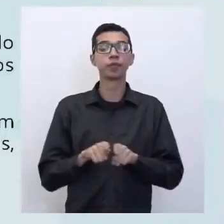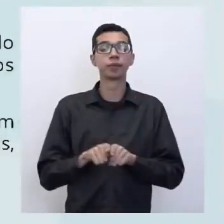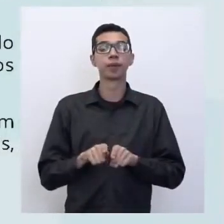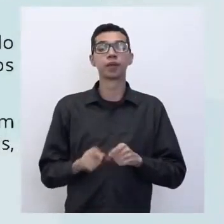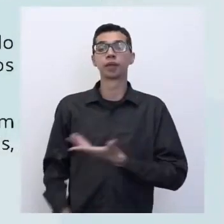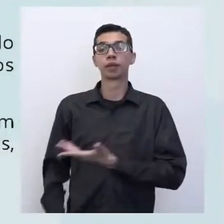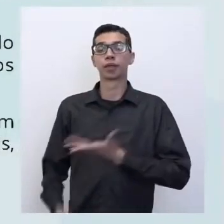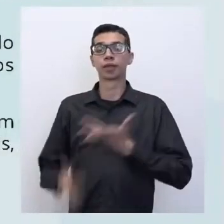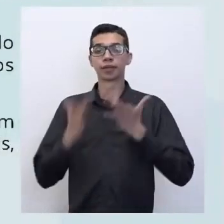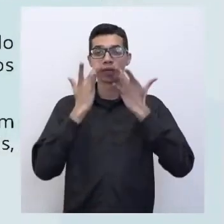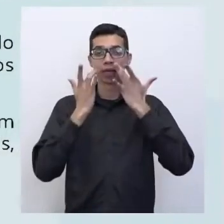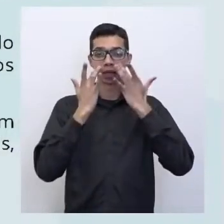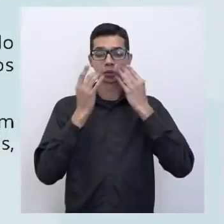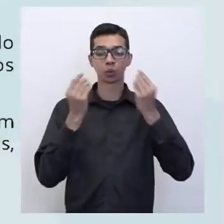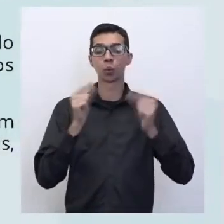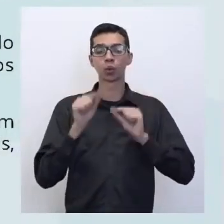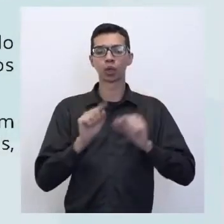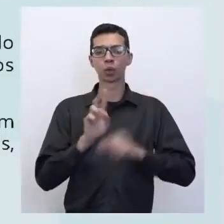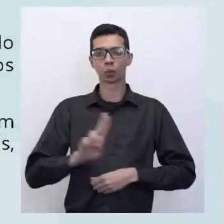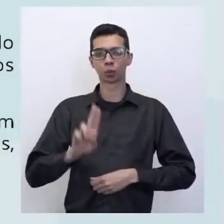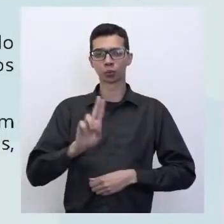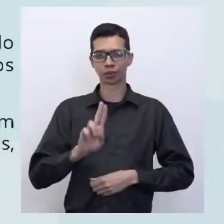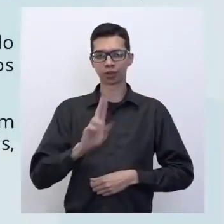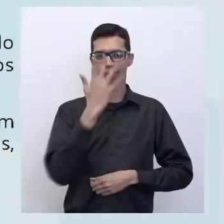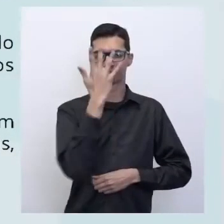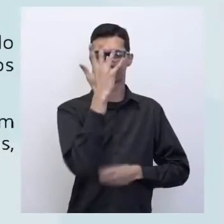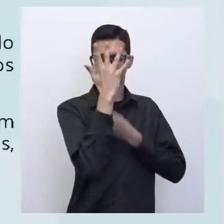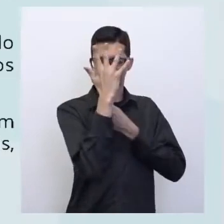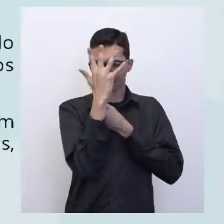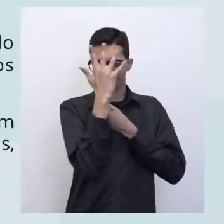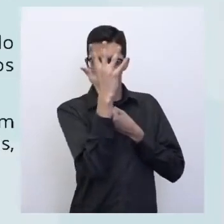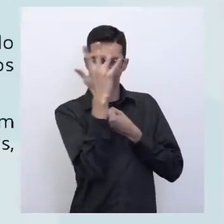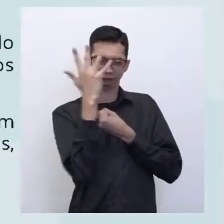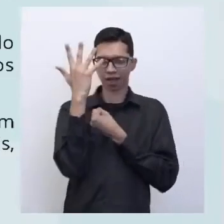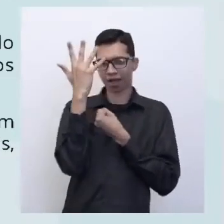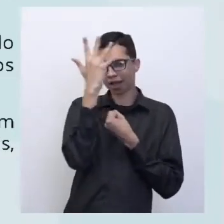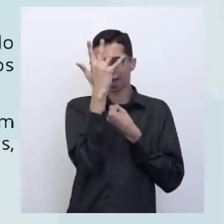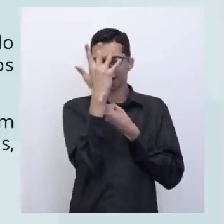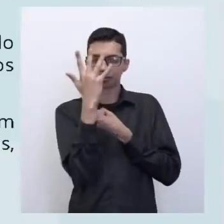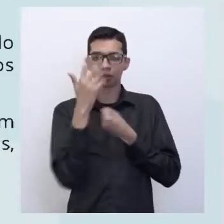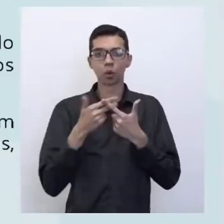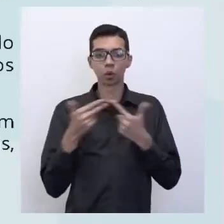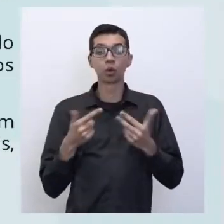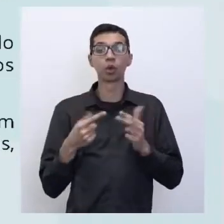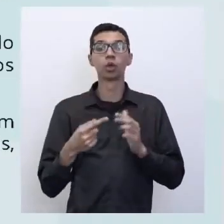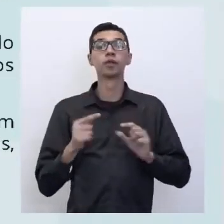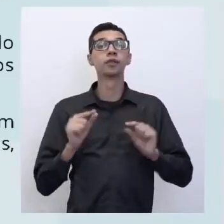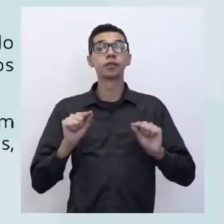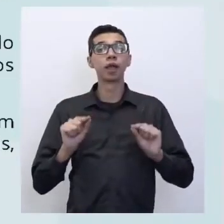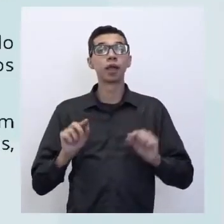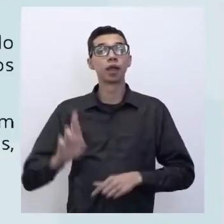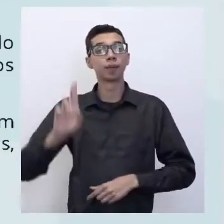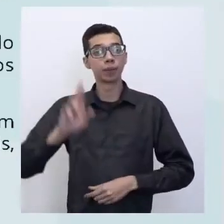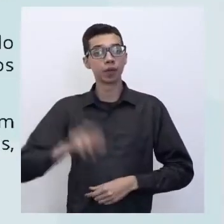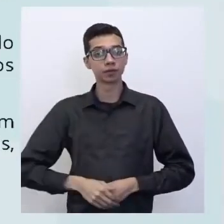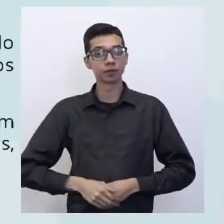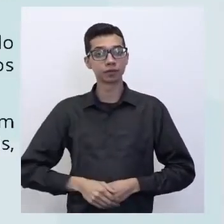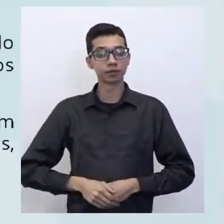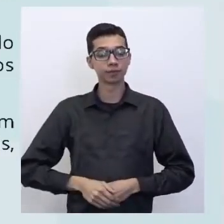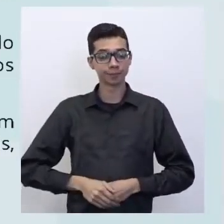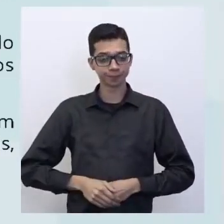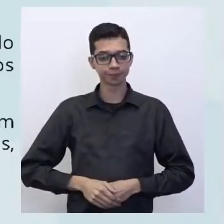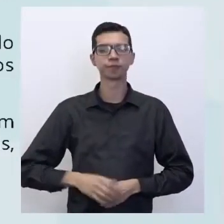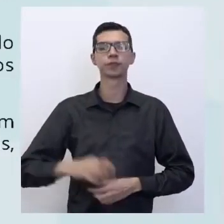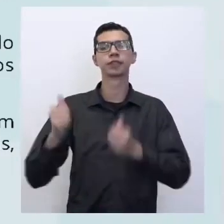gregos, que utilizavam máscaras para representar deuses e heróis. Nos dias atuais, muitas culturas ainda utilizam as máscaras em